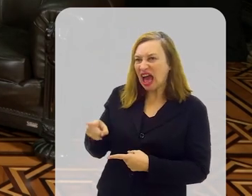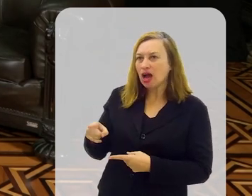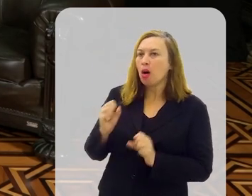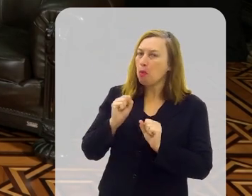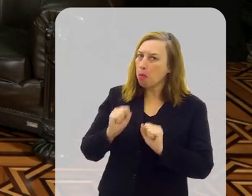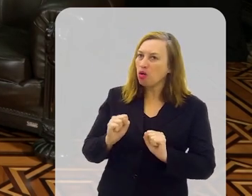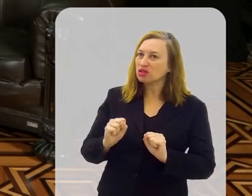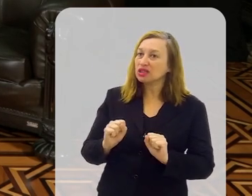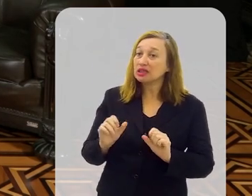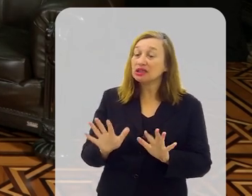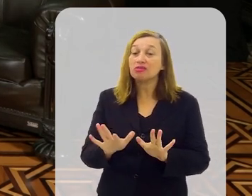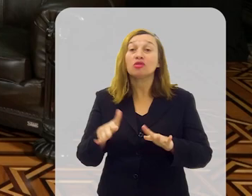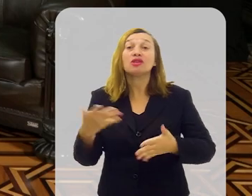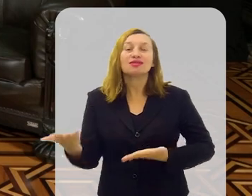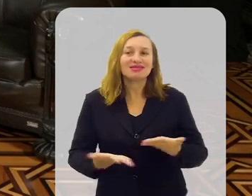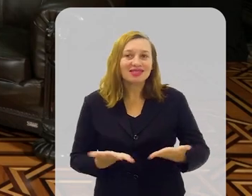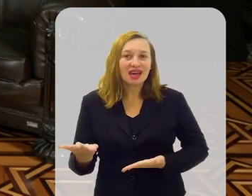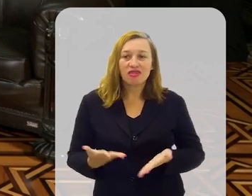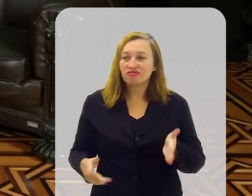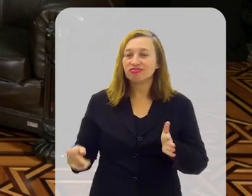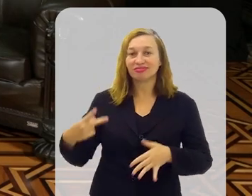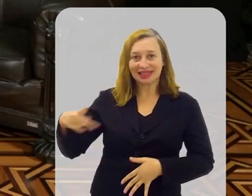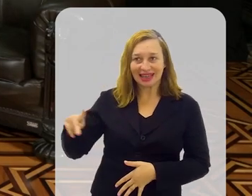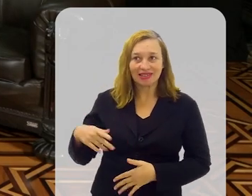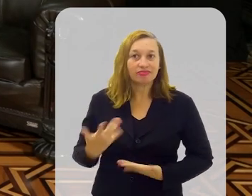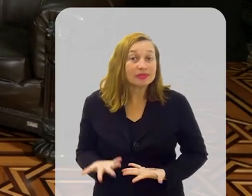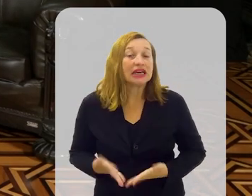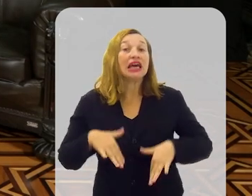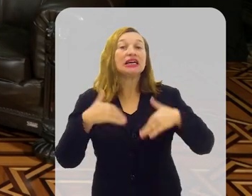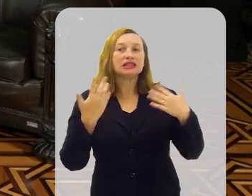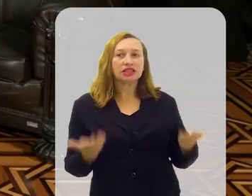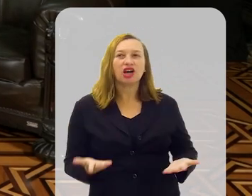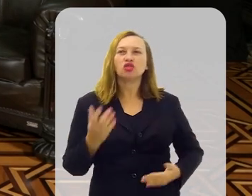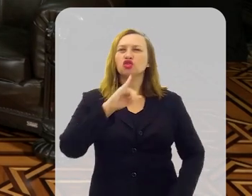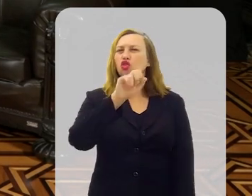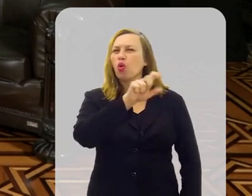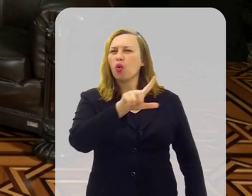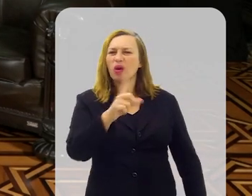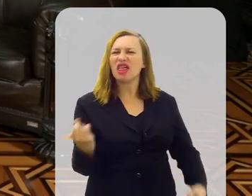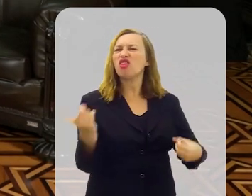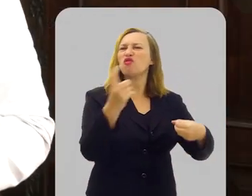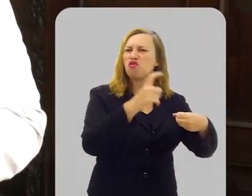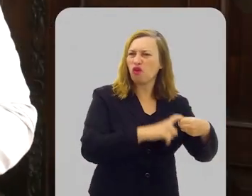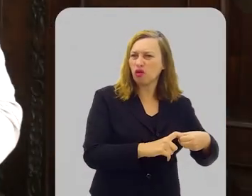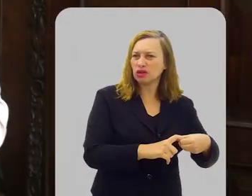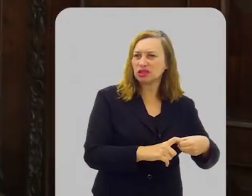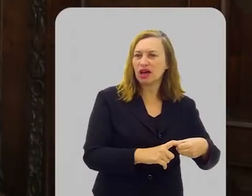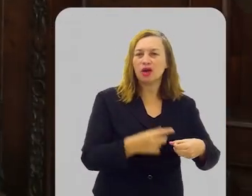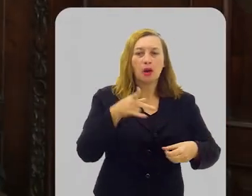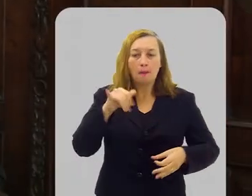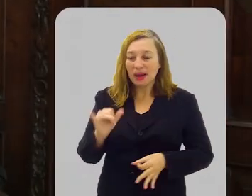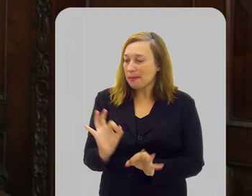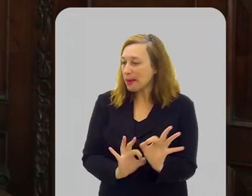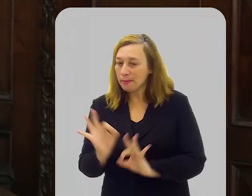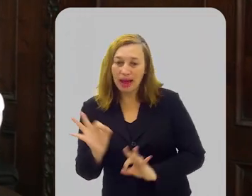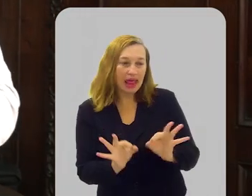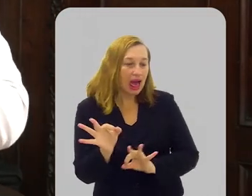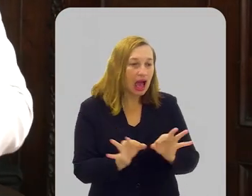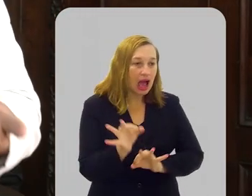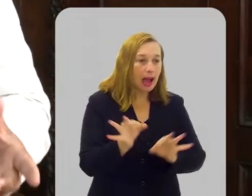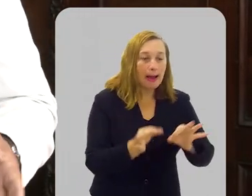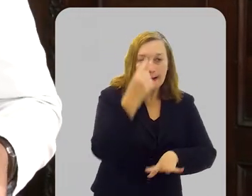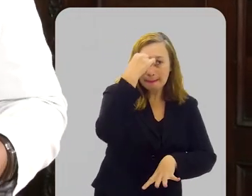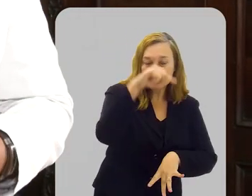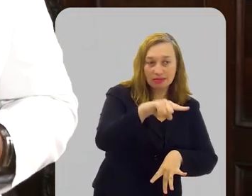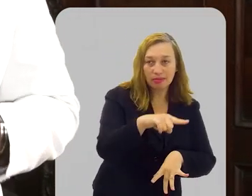pai, porque lá pelo menos eu posso ser servo dele. Então Joel, ele volta e o pai manda preparar